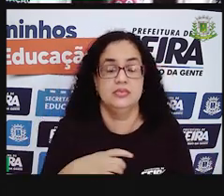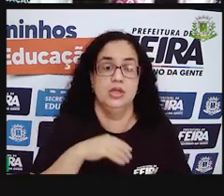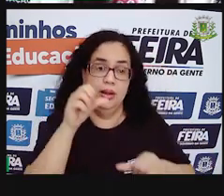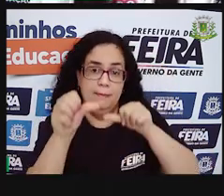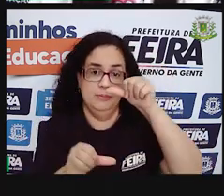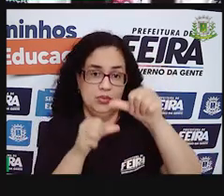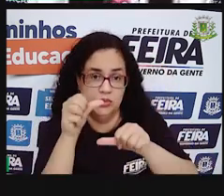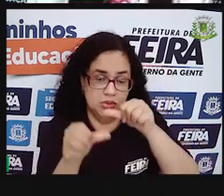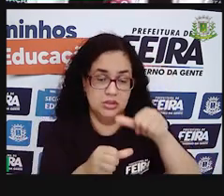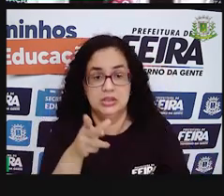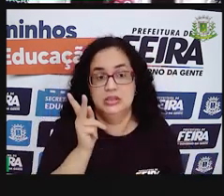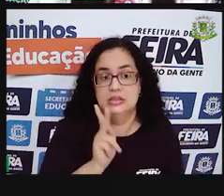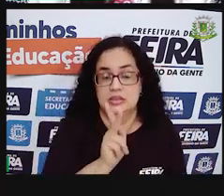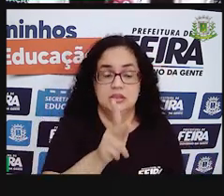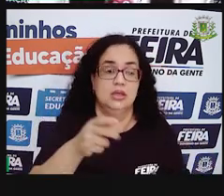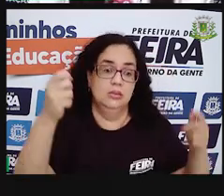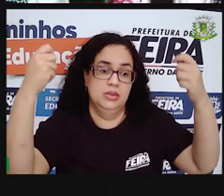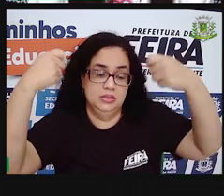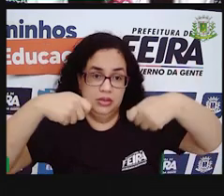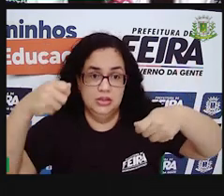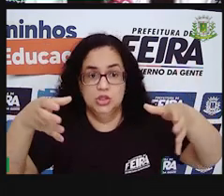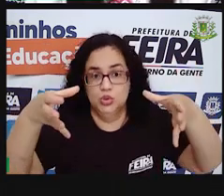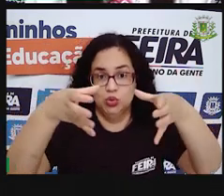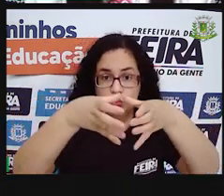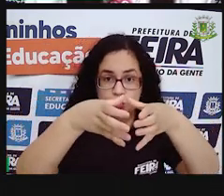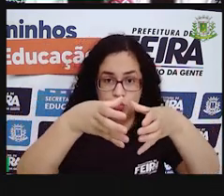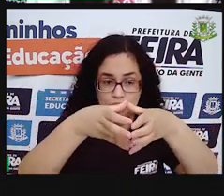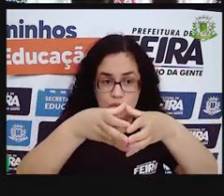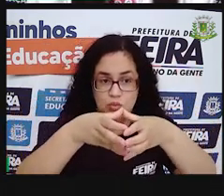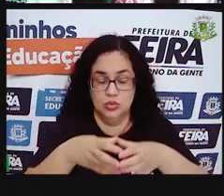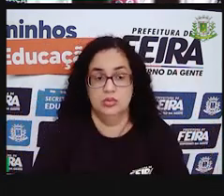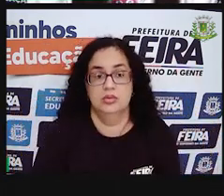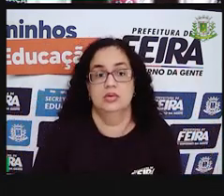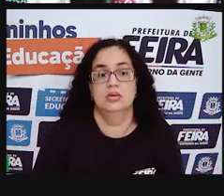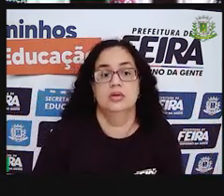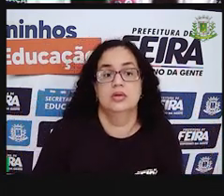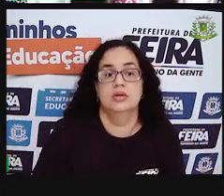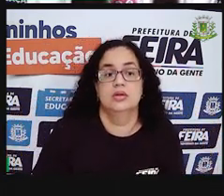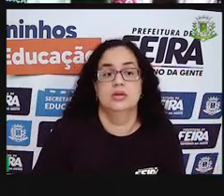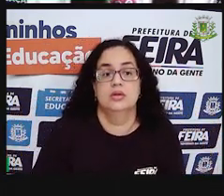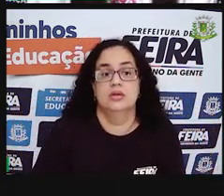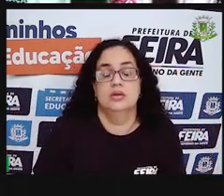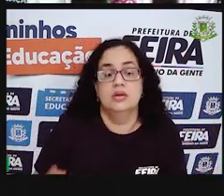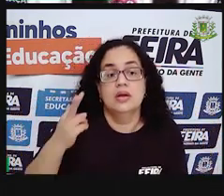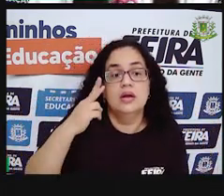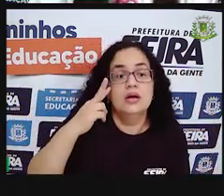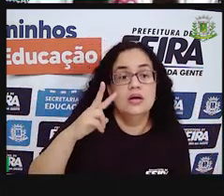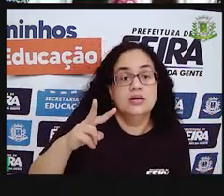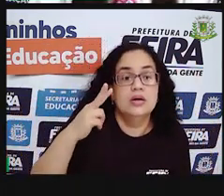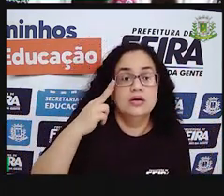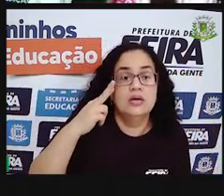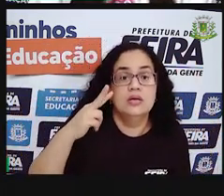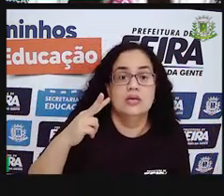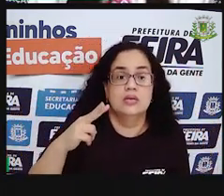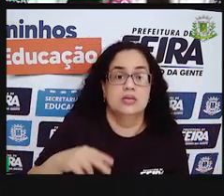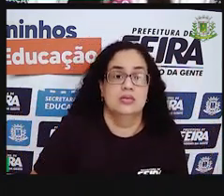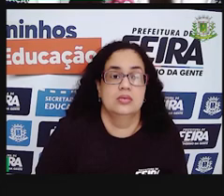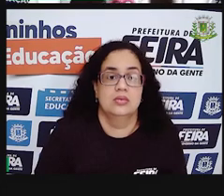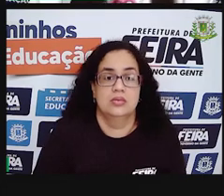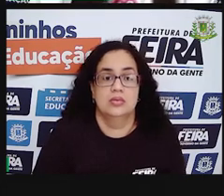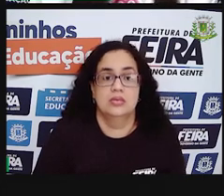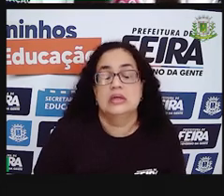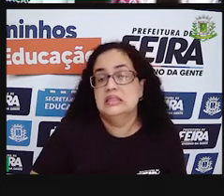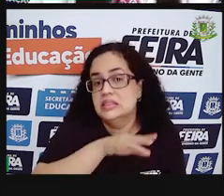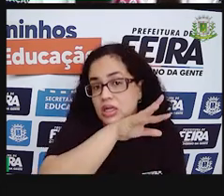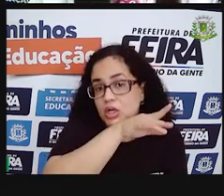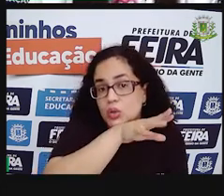mudando conforme a necessidade do grupo. E esse é um ponto em que é enxergado por muitos, né, como